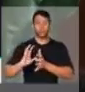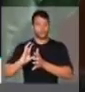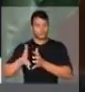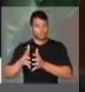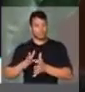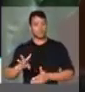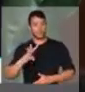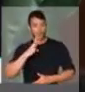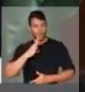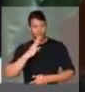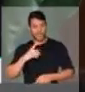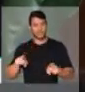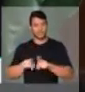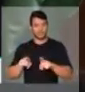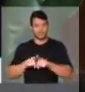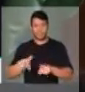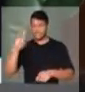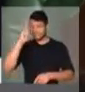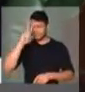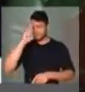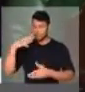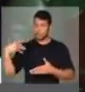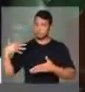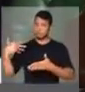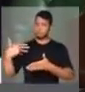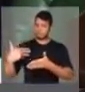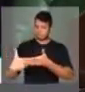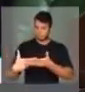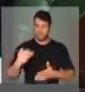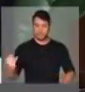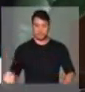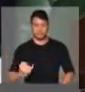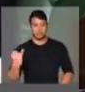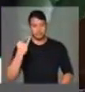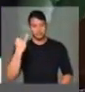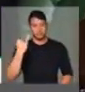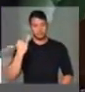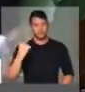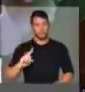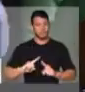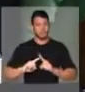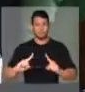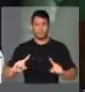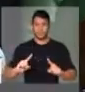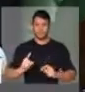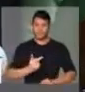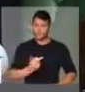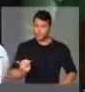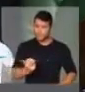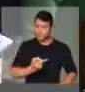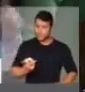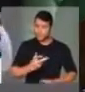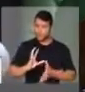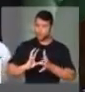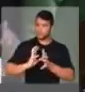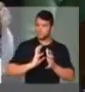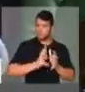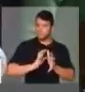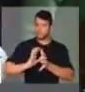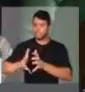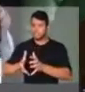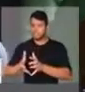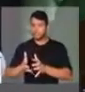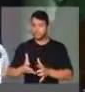reconheço a história, a trajetória e a importância, mas que os dois, apesar